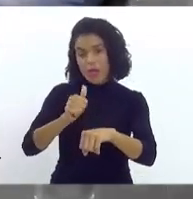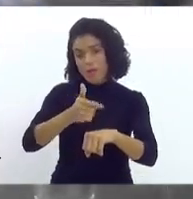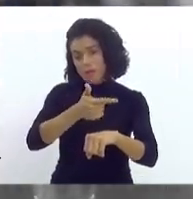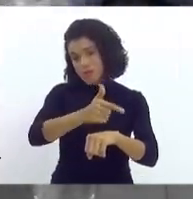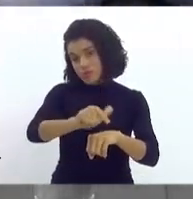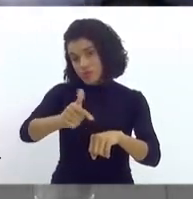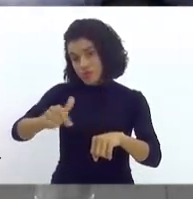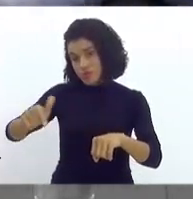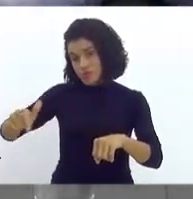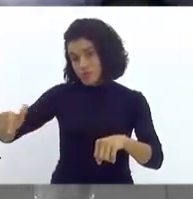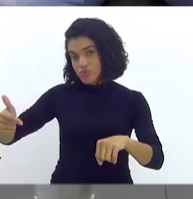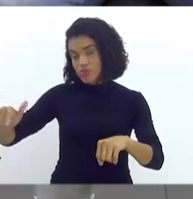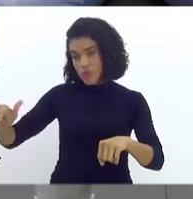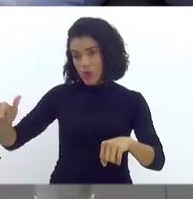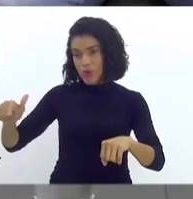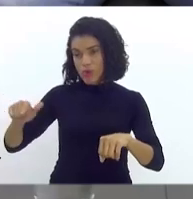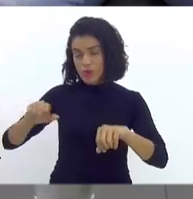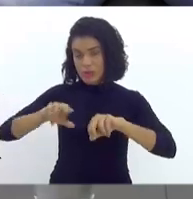as outras